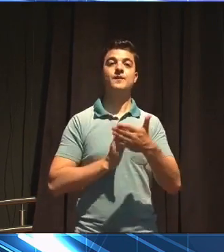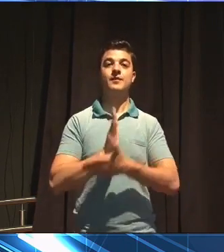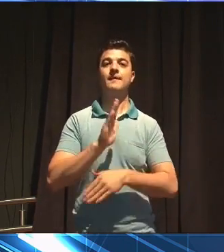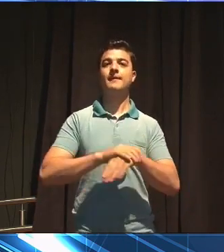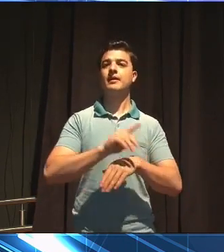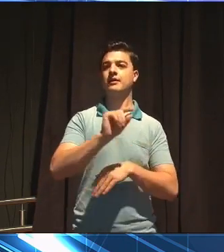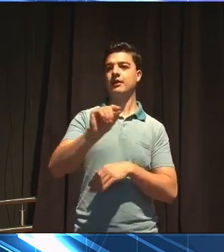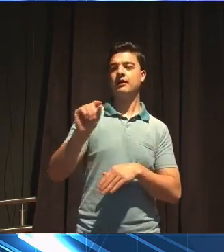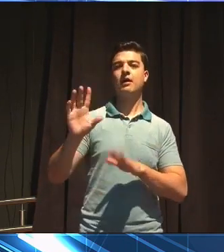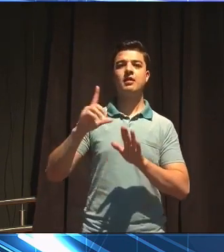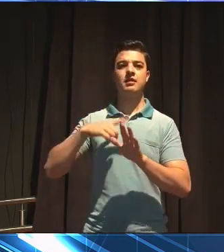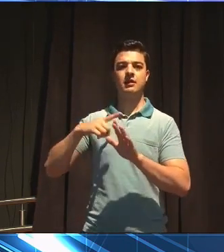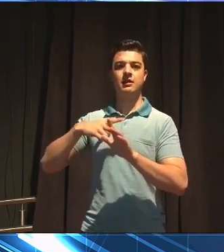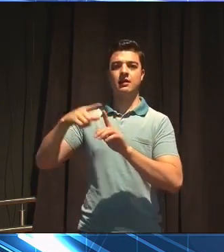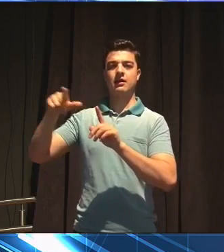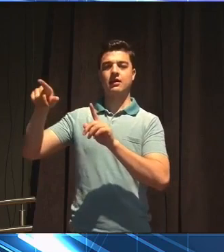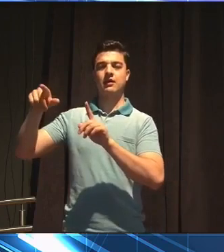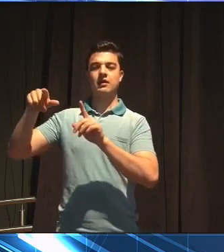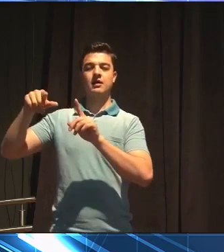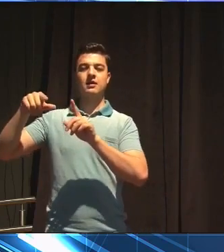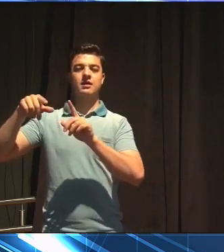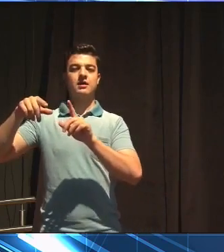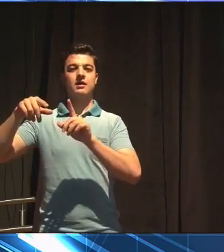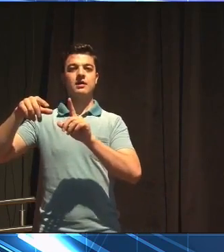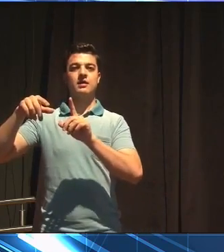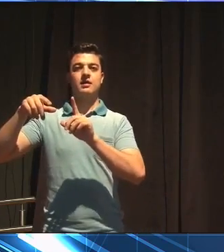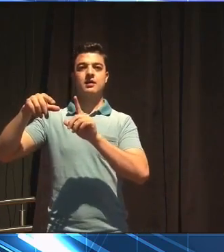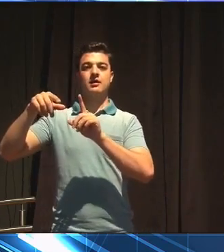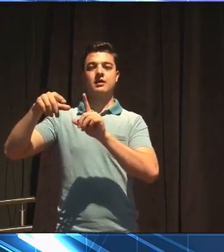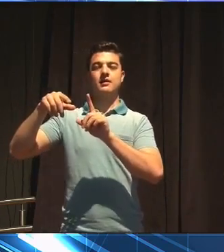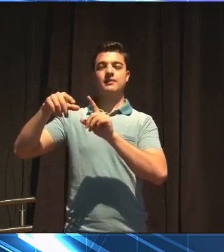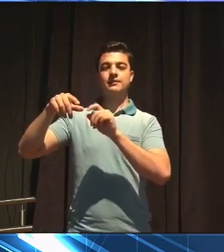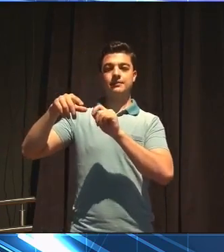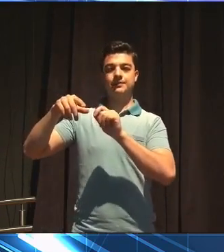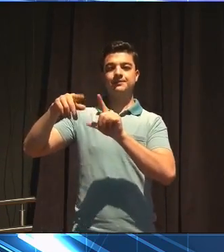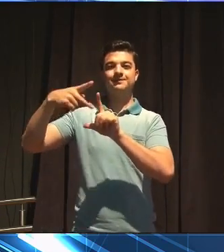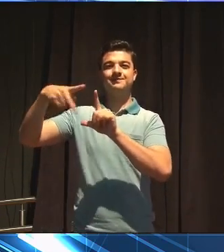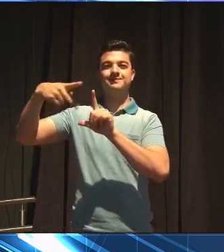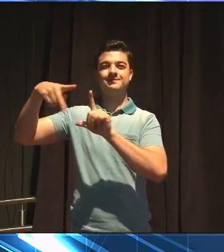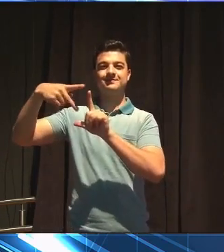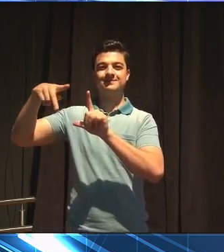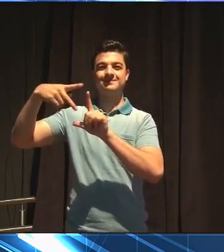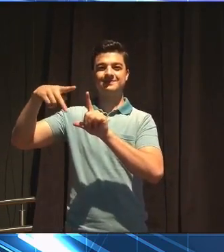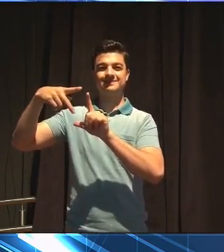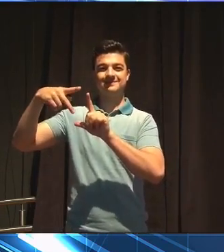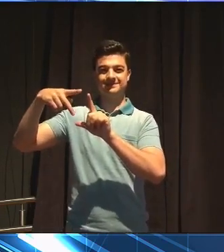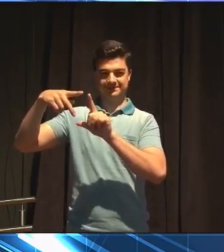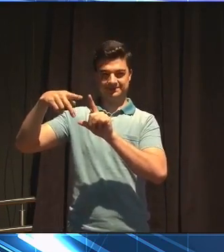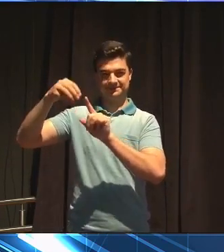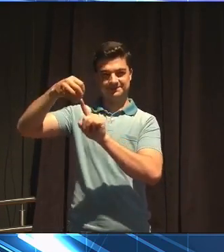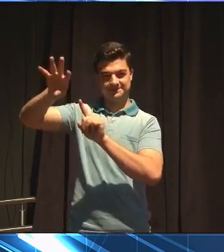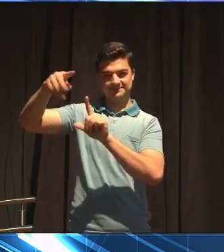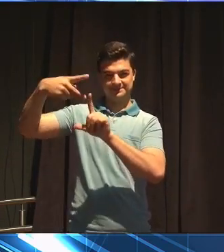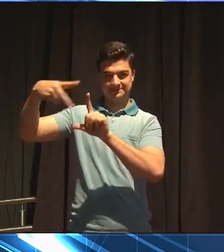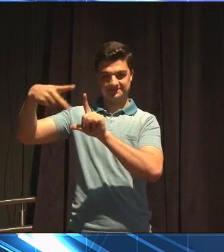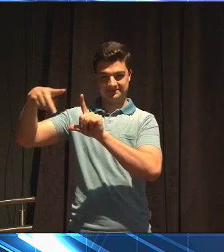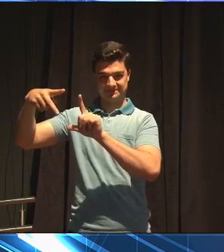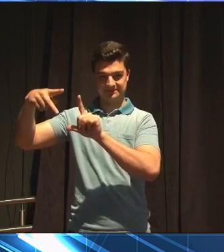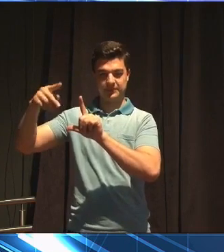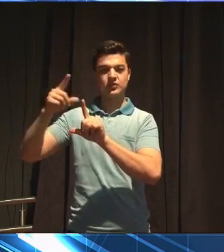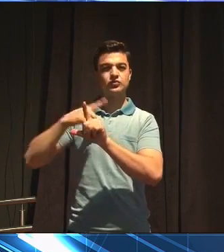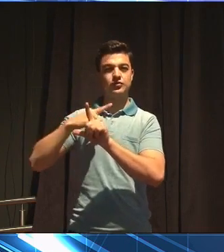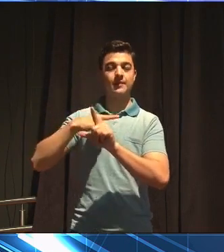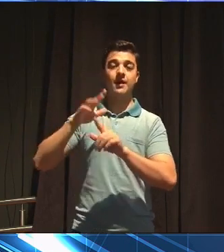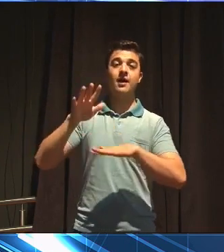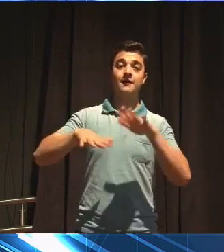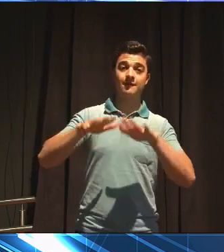Gateway da AWS, que você pode conectar ali um validador do token. Mas tem lugar que o .NET valida dentro da